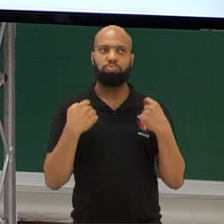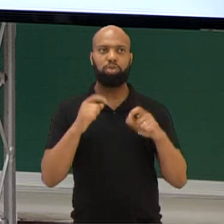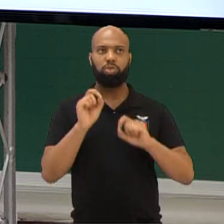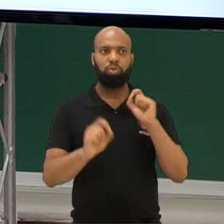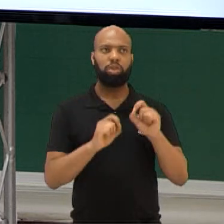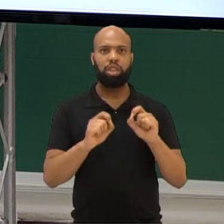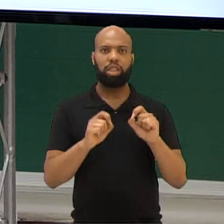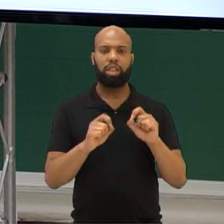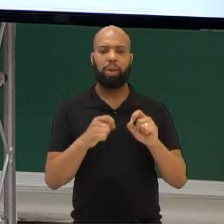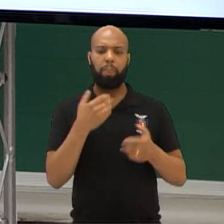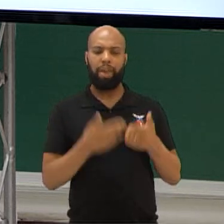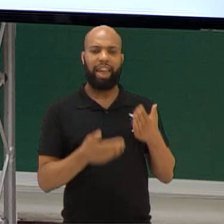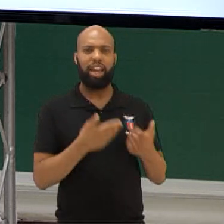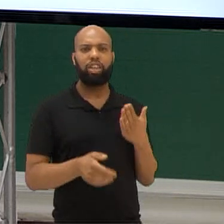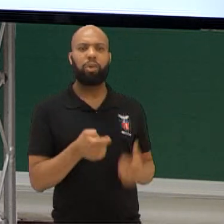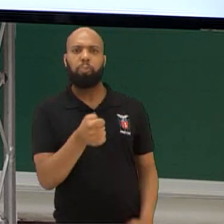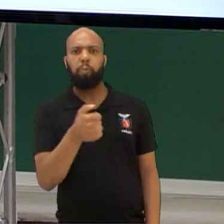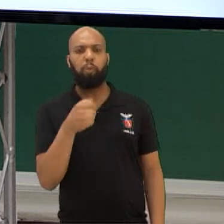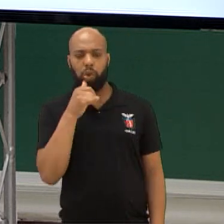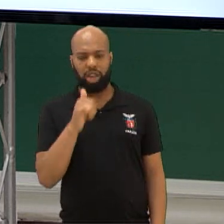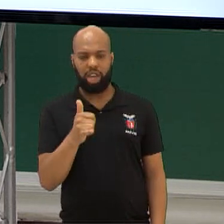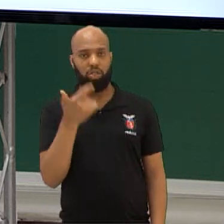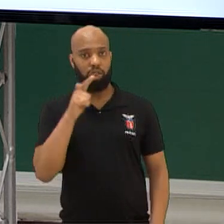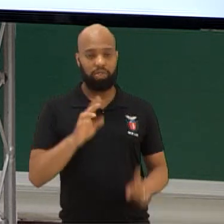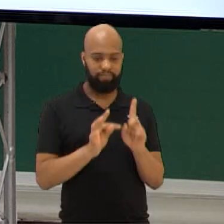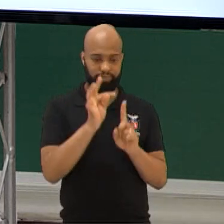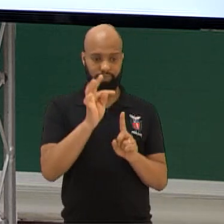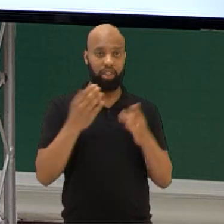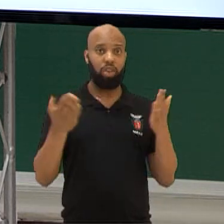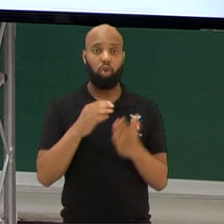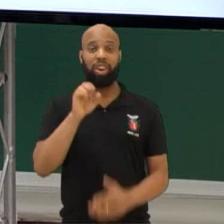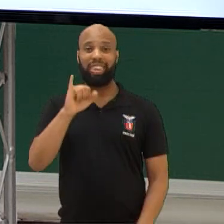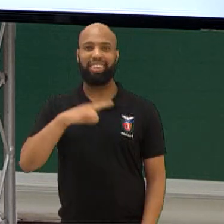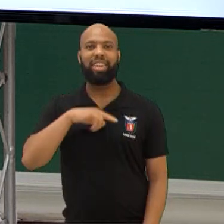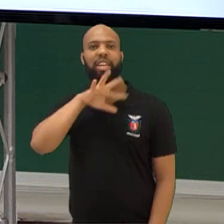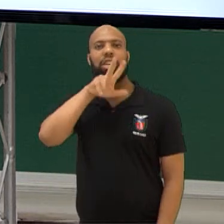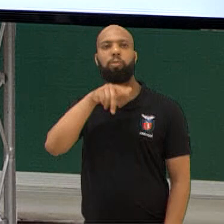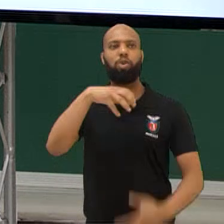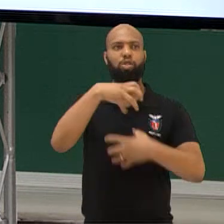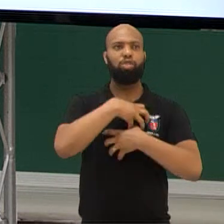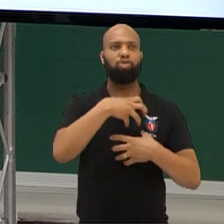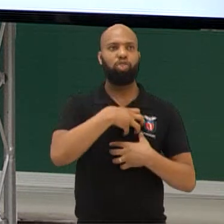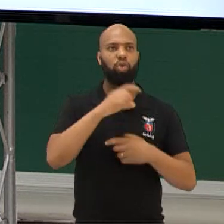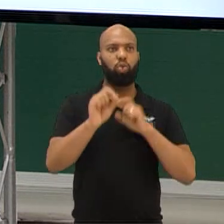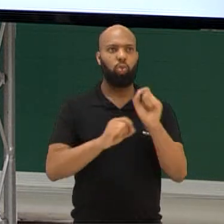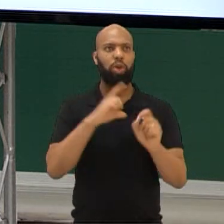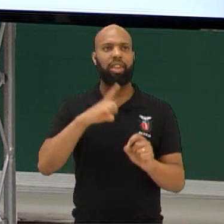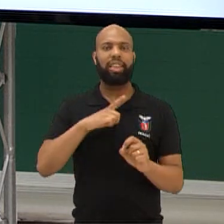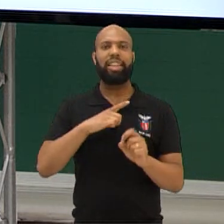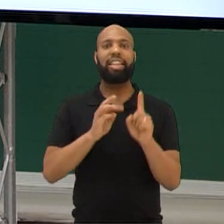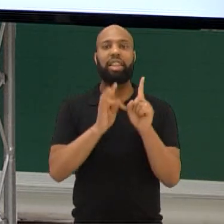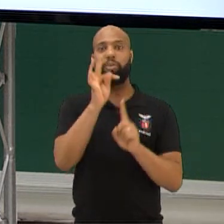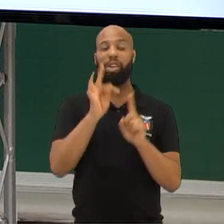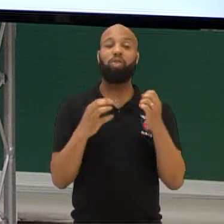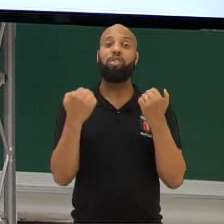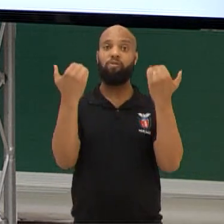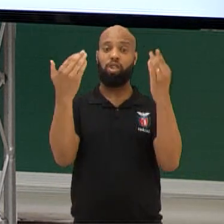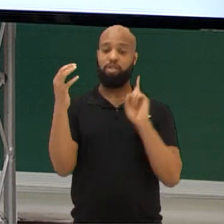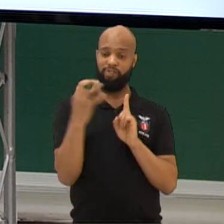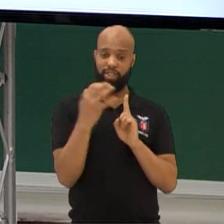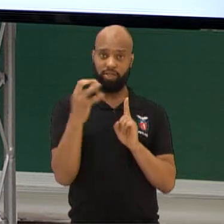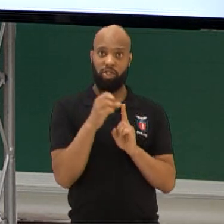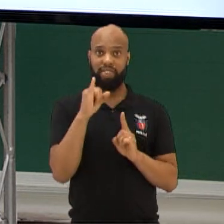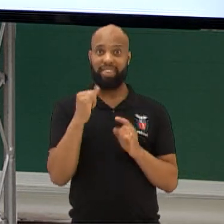de menos gasto energético para aumentar a temperatura. Diferente de um animal ectotérmico, que conforme eu vou aumentando a temperatura, a